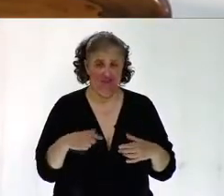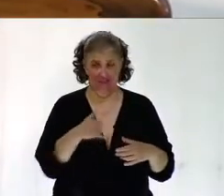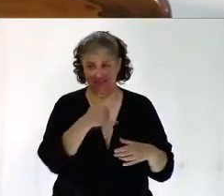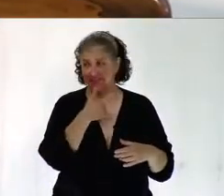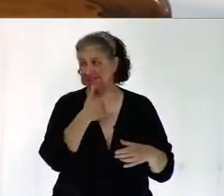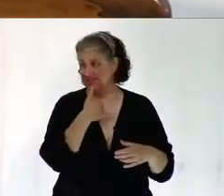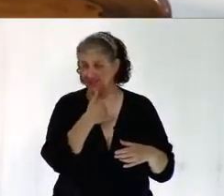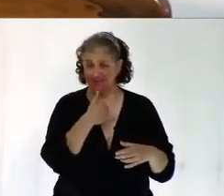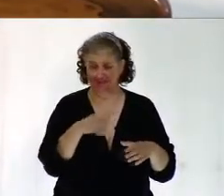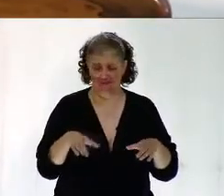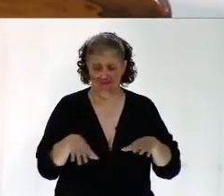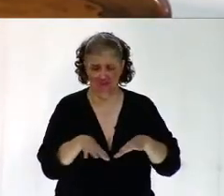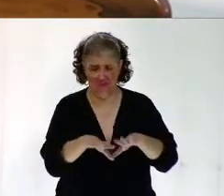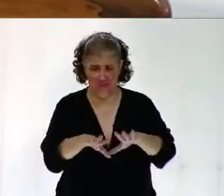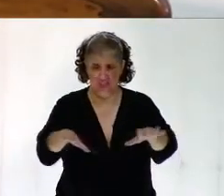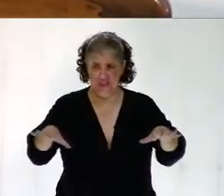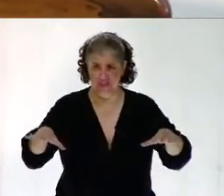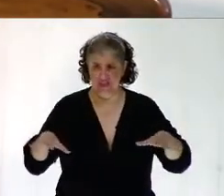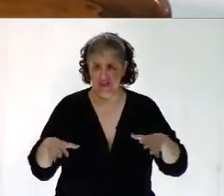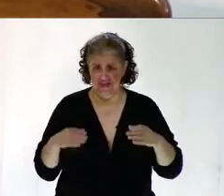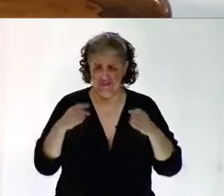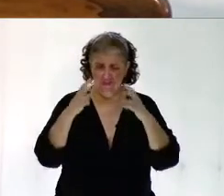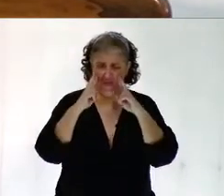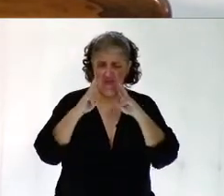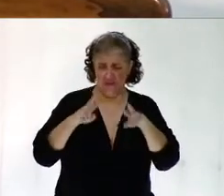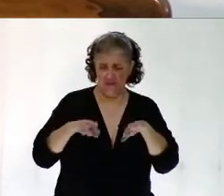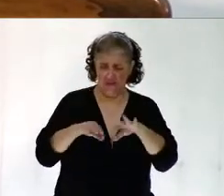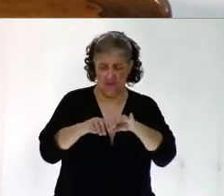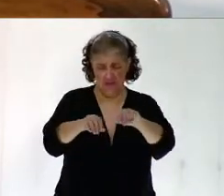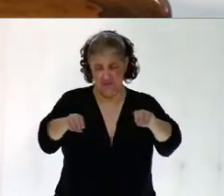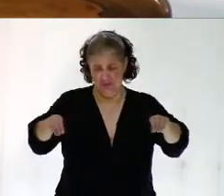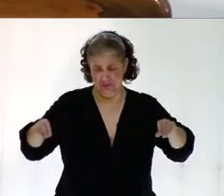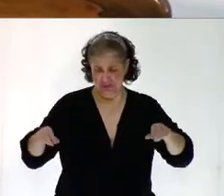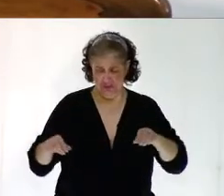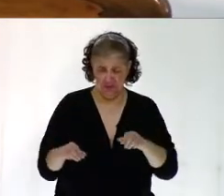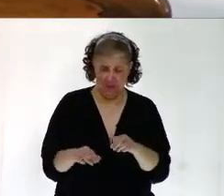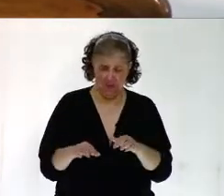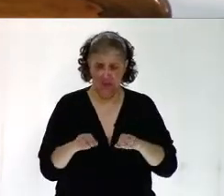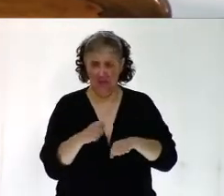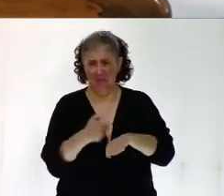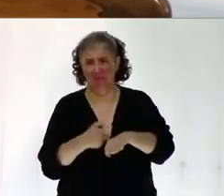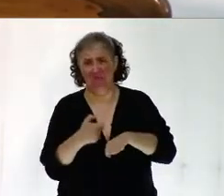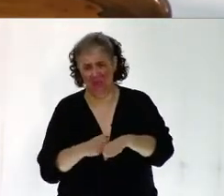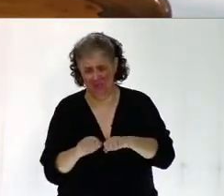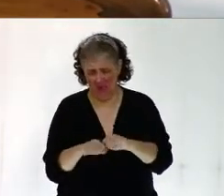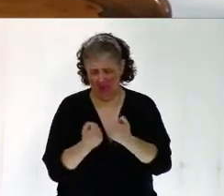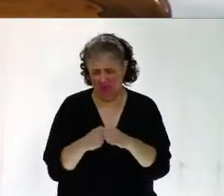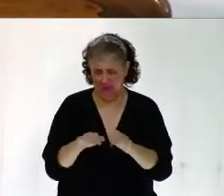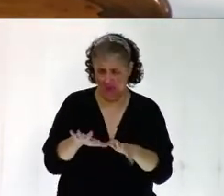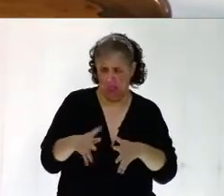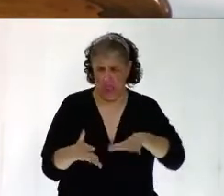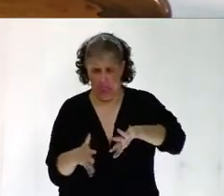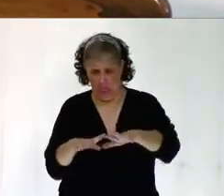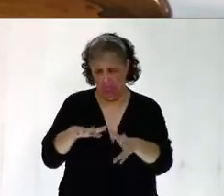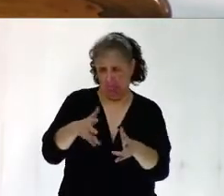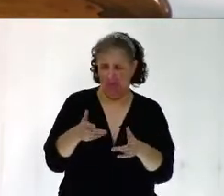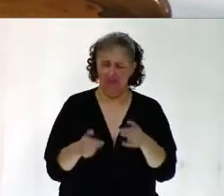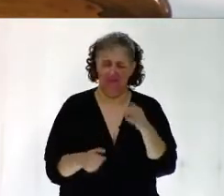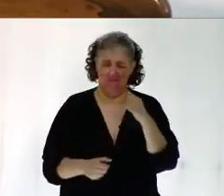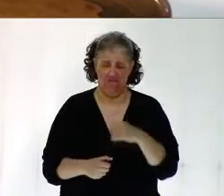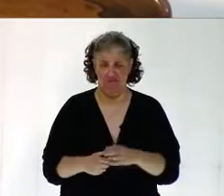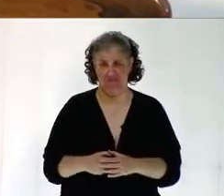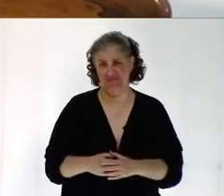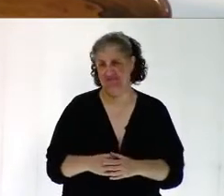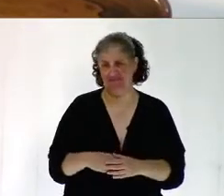pela pintura com que george adam smith fala do local parece um local